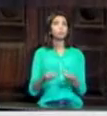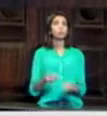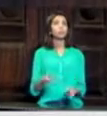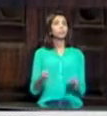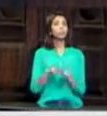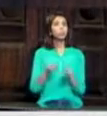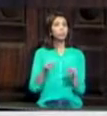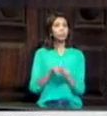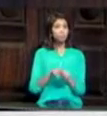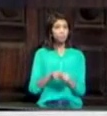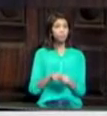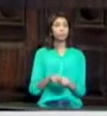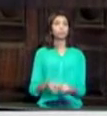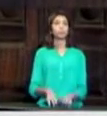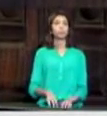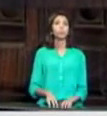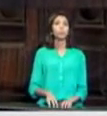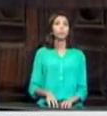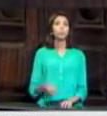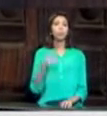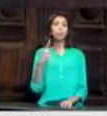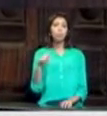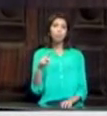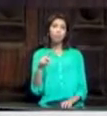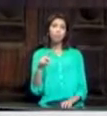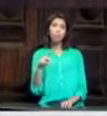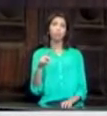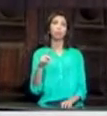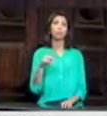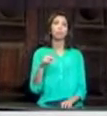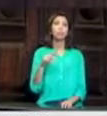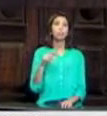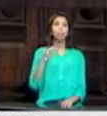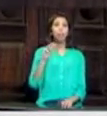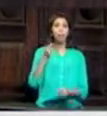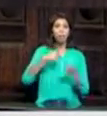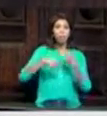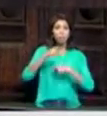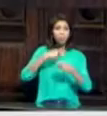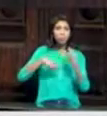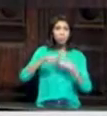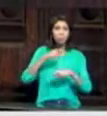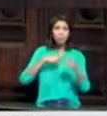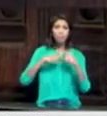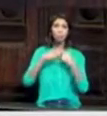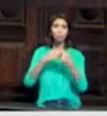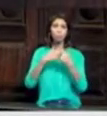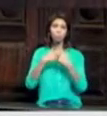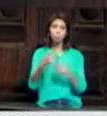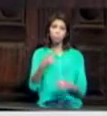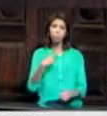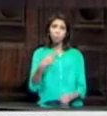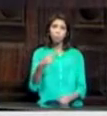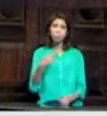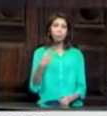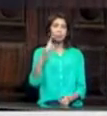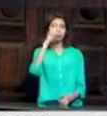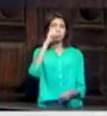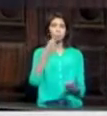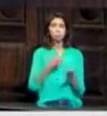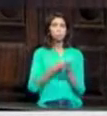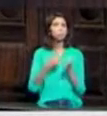da AGETRANSP, que é a Agência Reguladora dos Transportes Públicos Concedidos, qual seja a decisão